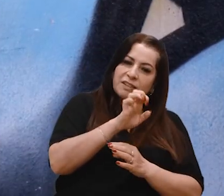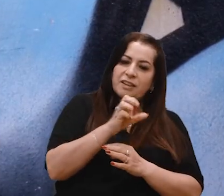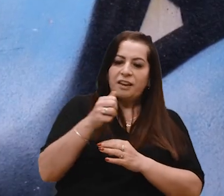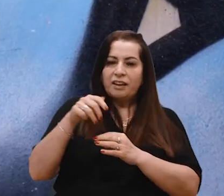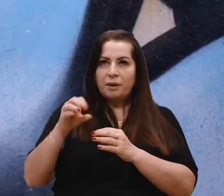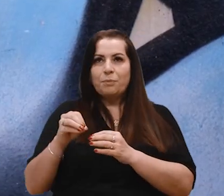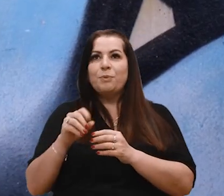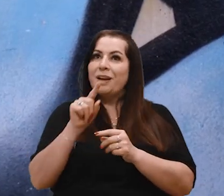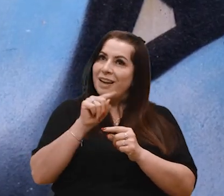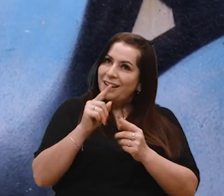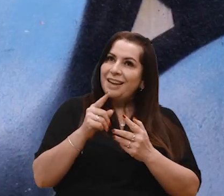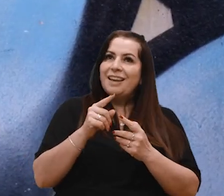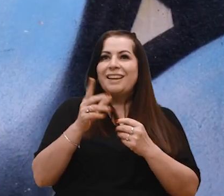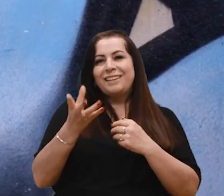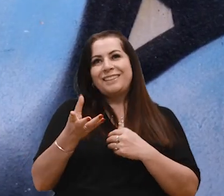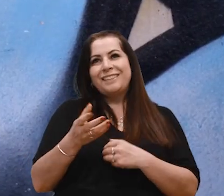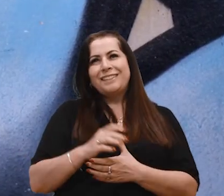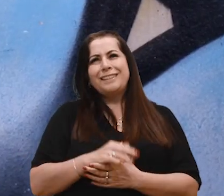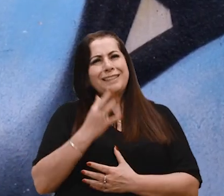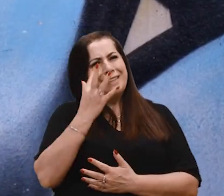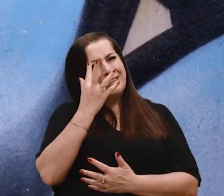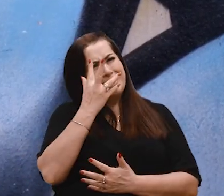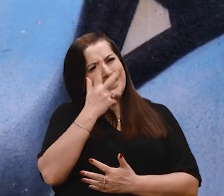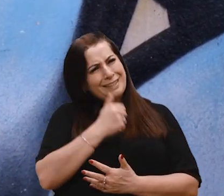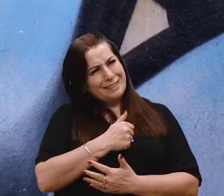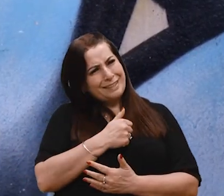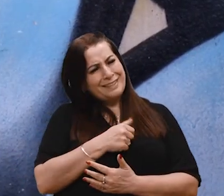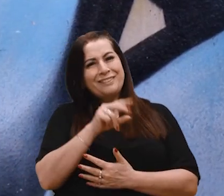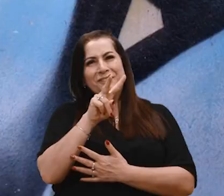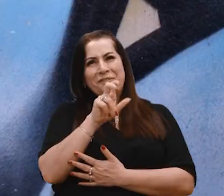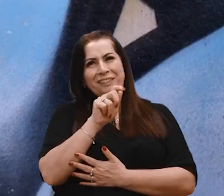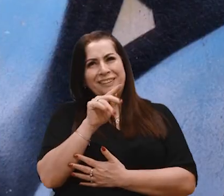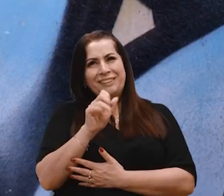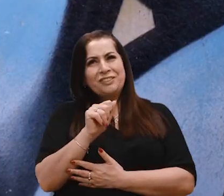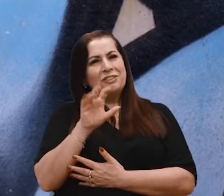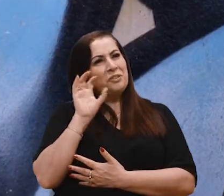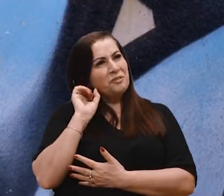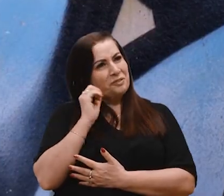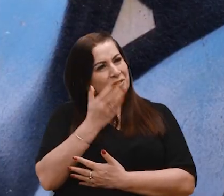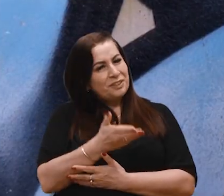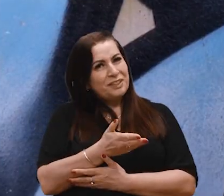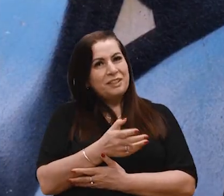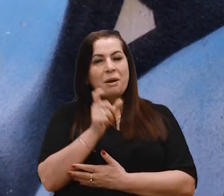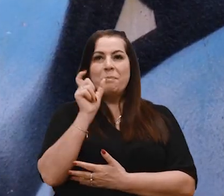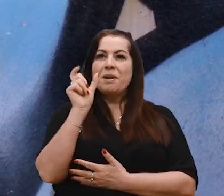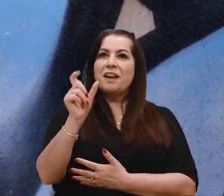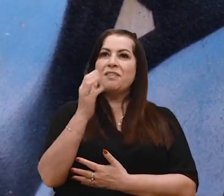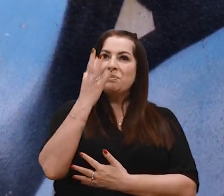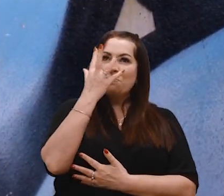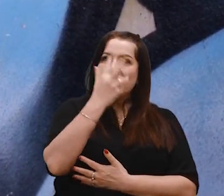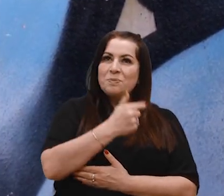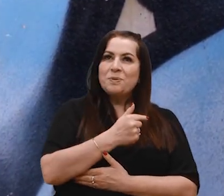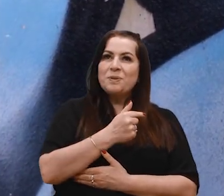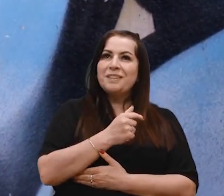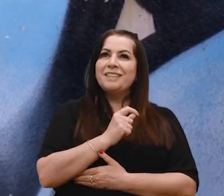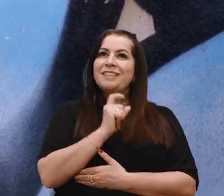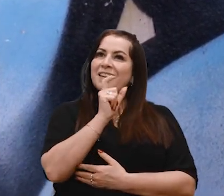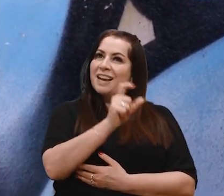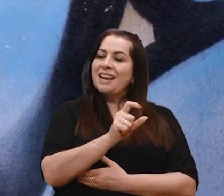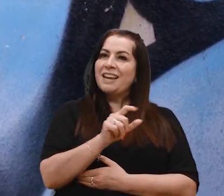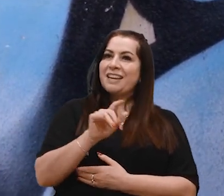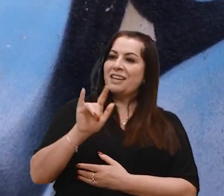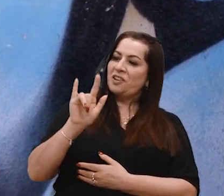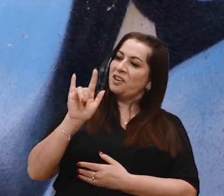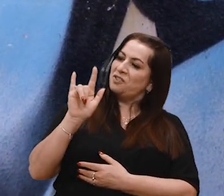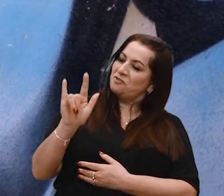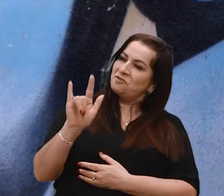te amo. É isso, que lindo, Valentina, ouvir que uma das palavras bonitas do